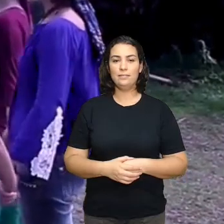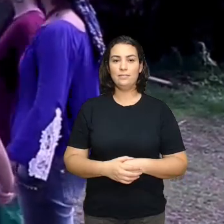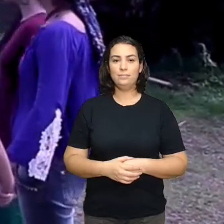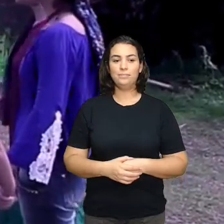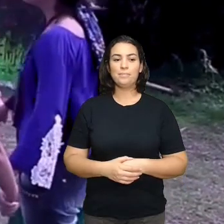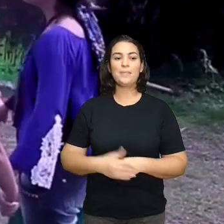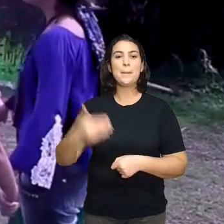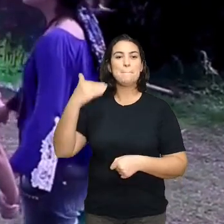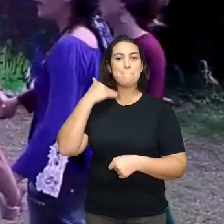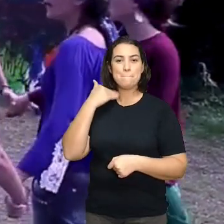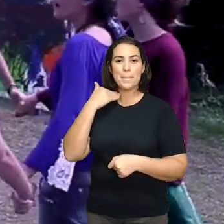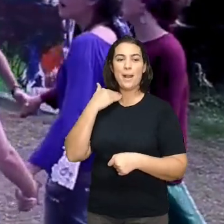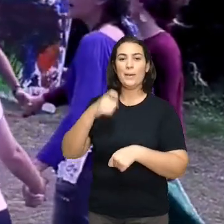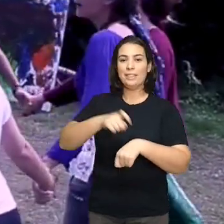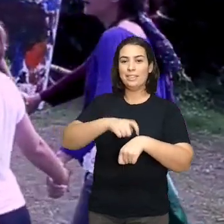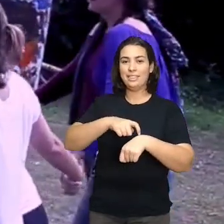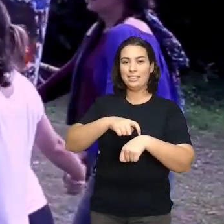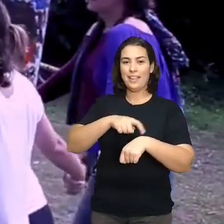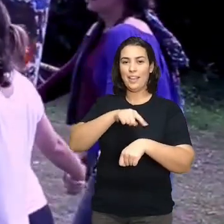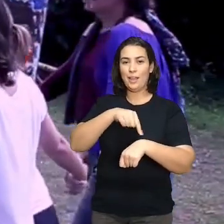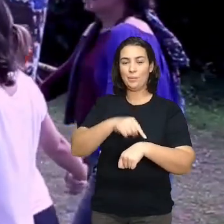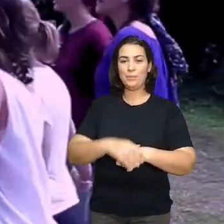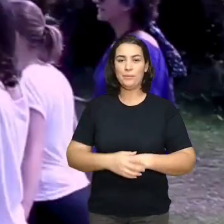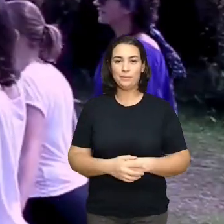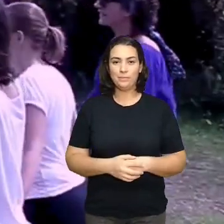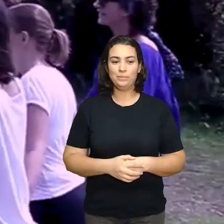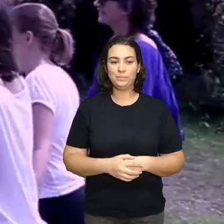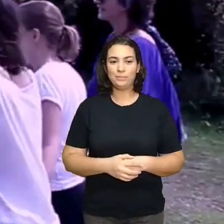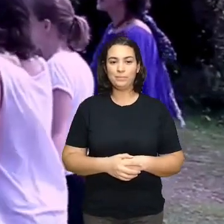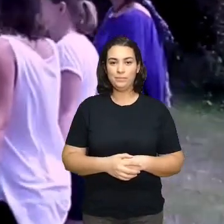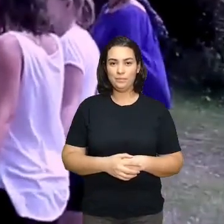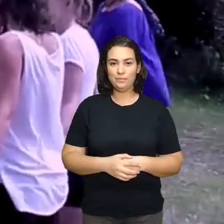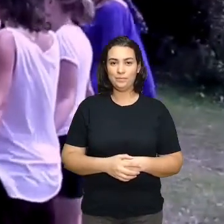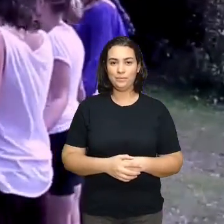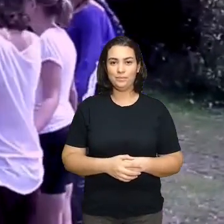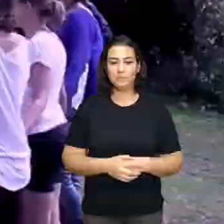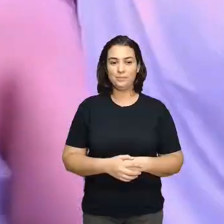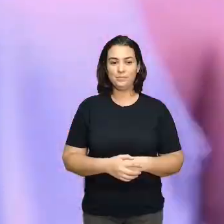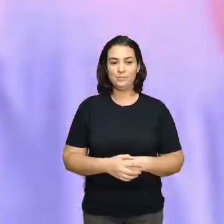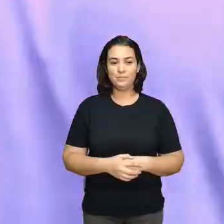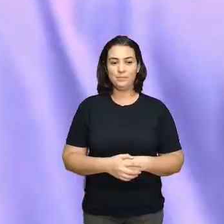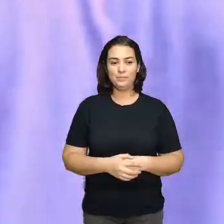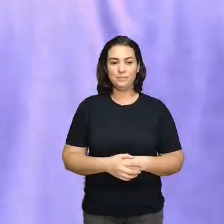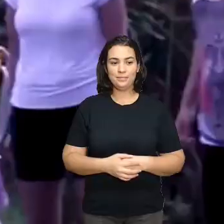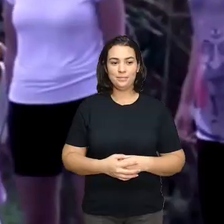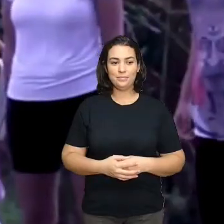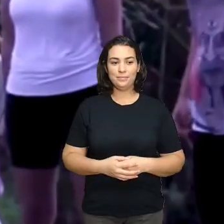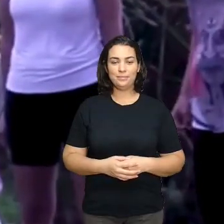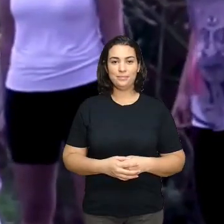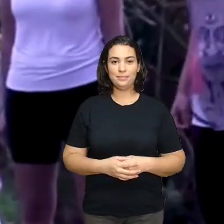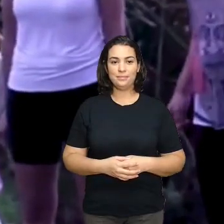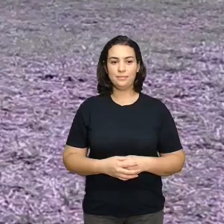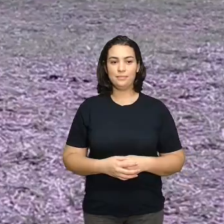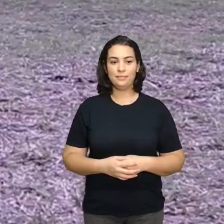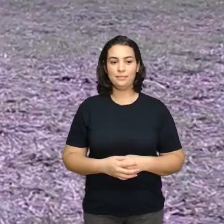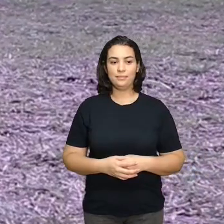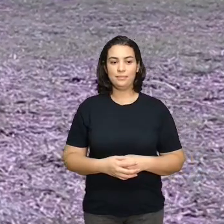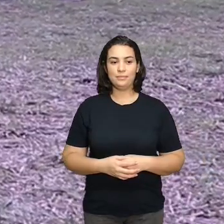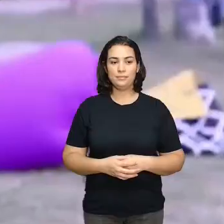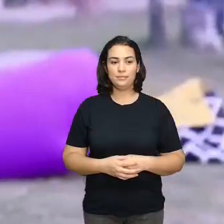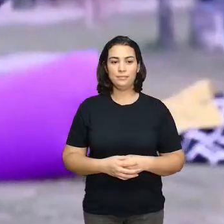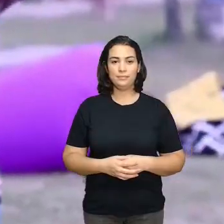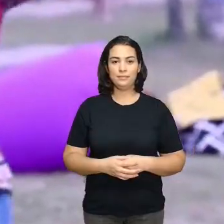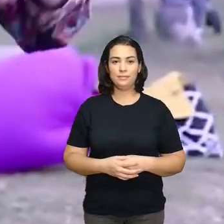Banco de tempo! Uma casinha feita à mão, uma floresta